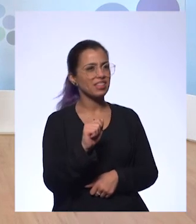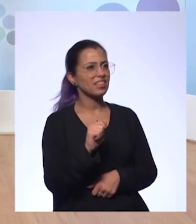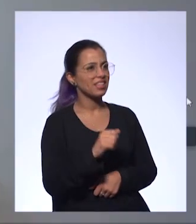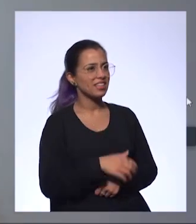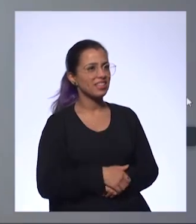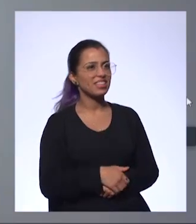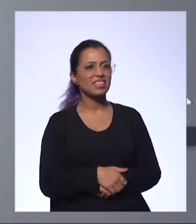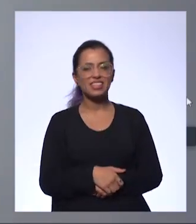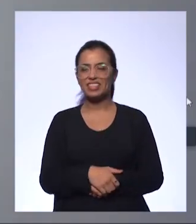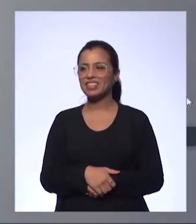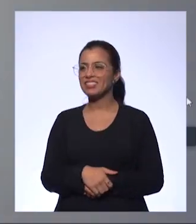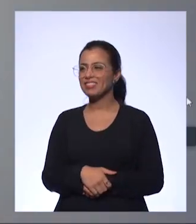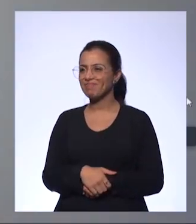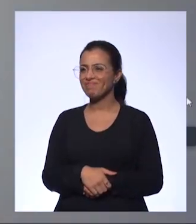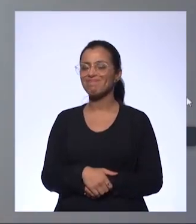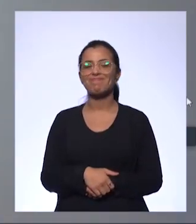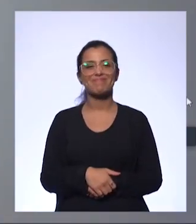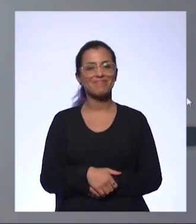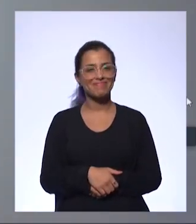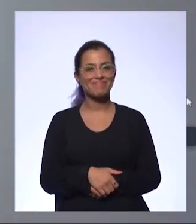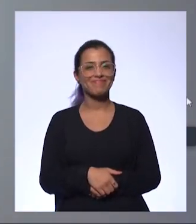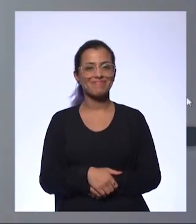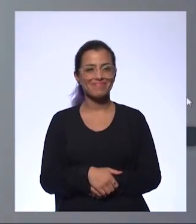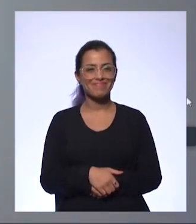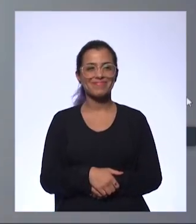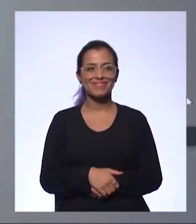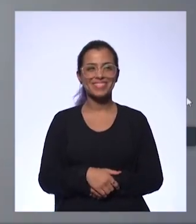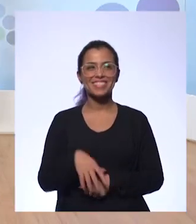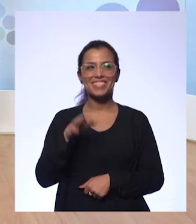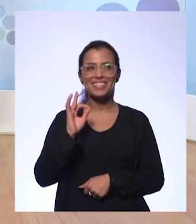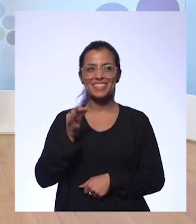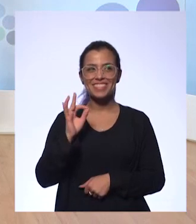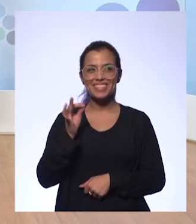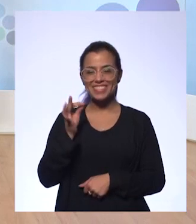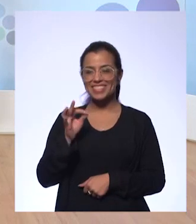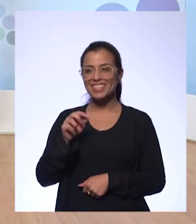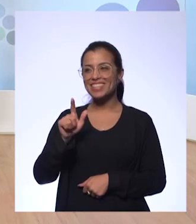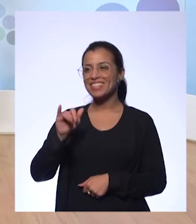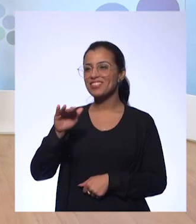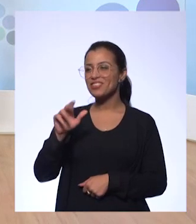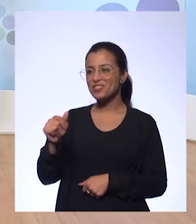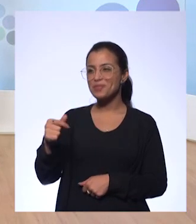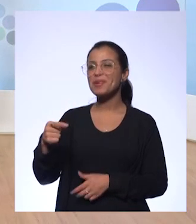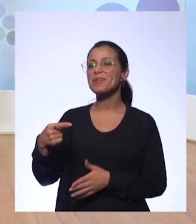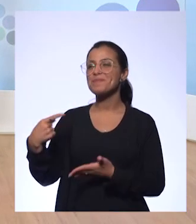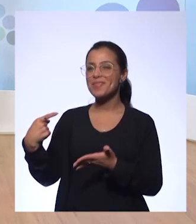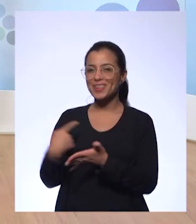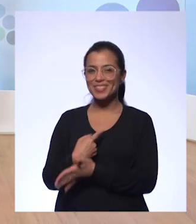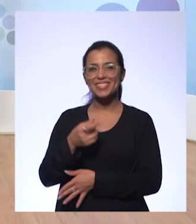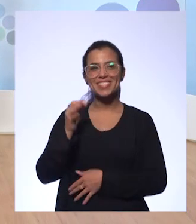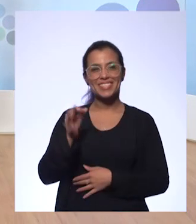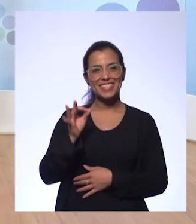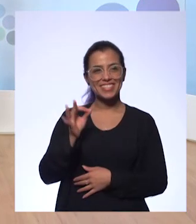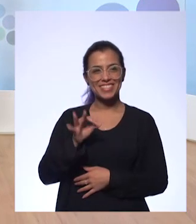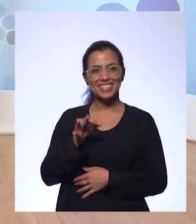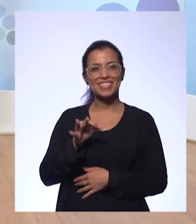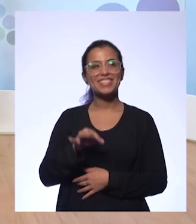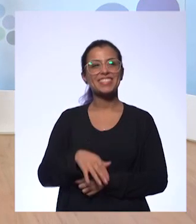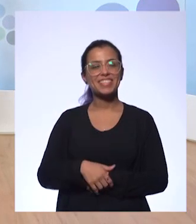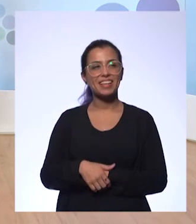Dá até para pôr interação agora no chat, né? Eu aposto que foi o Giba que fez essa pergunta, gente. Certeza que essa piada é do